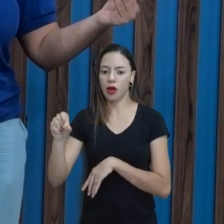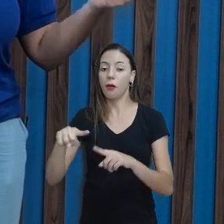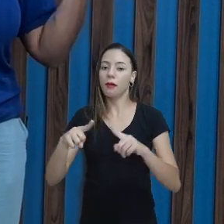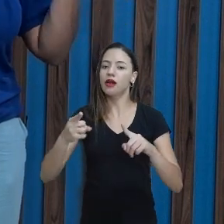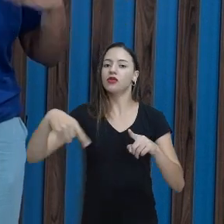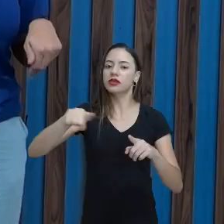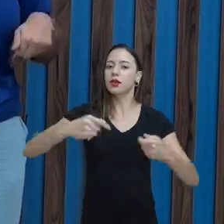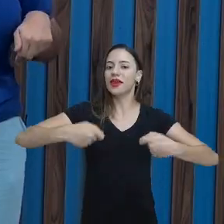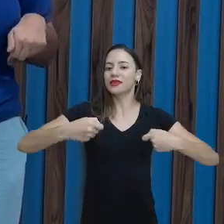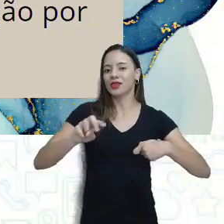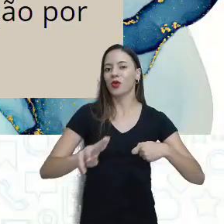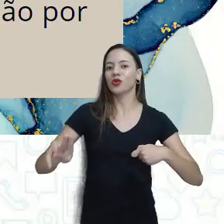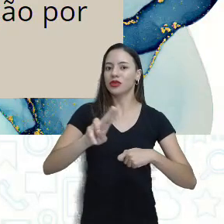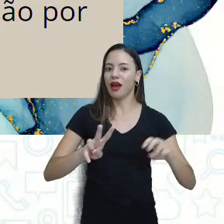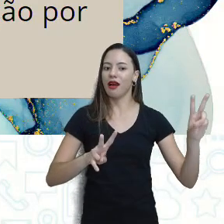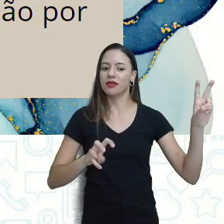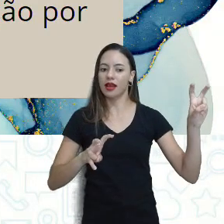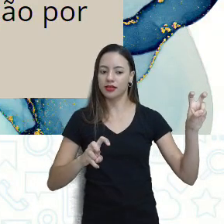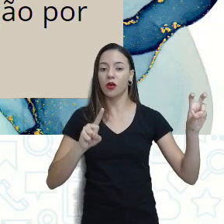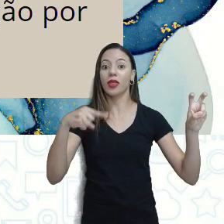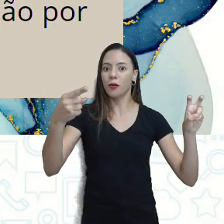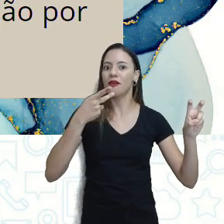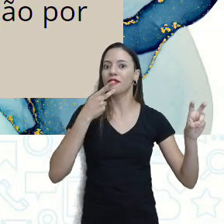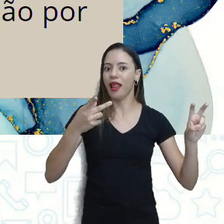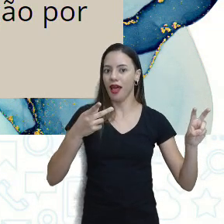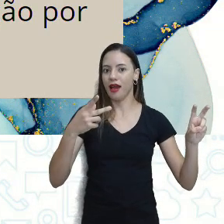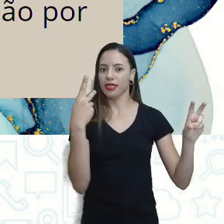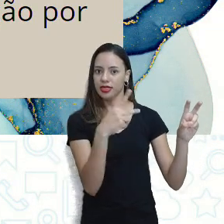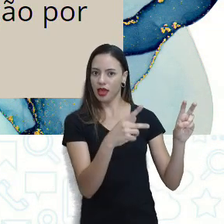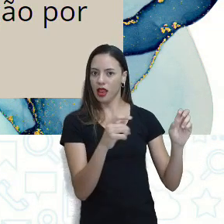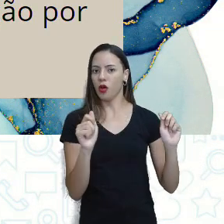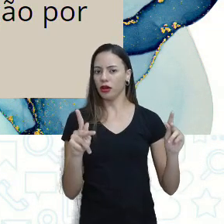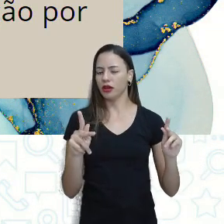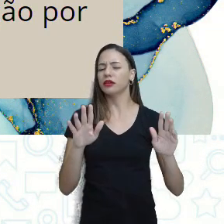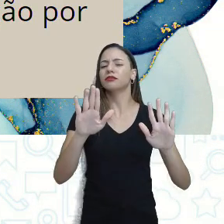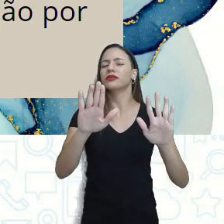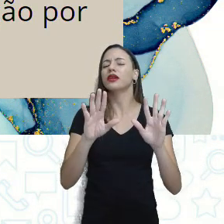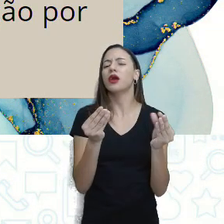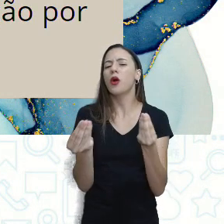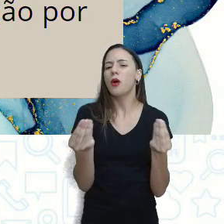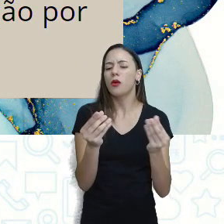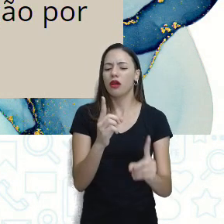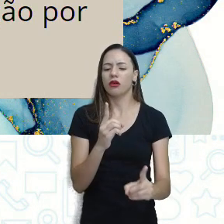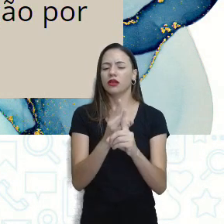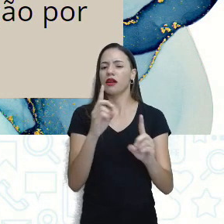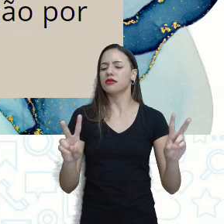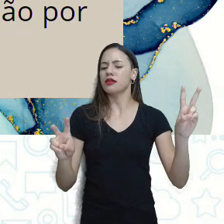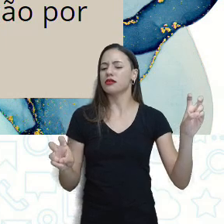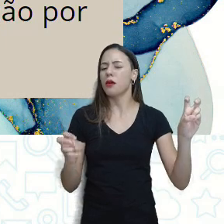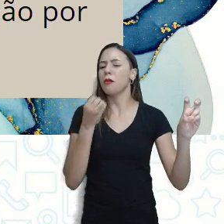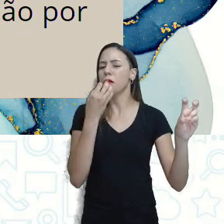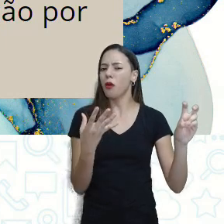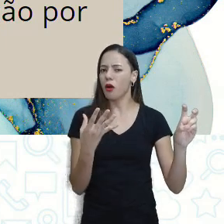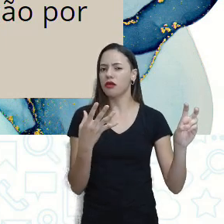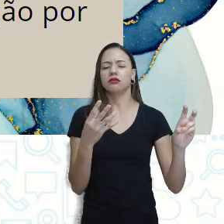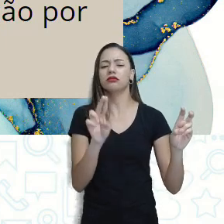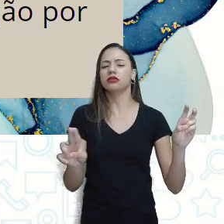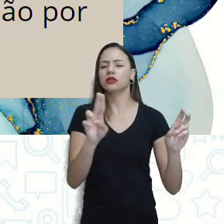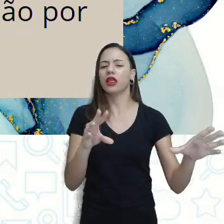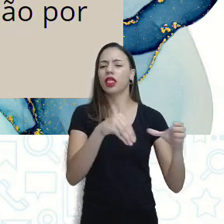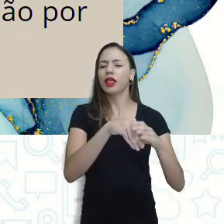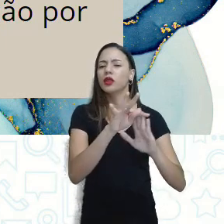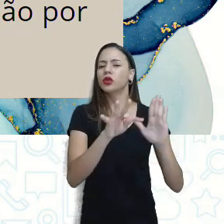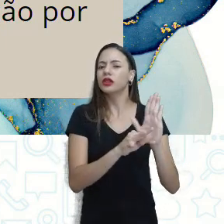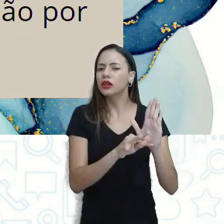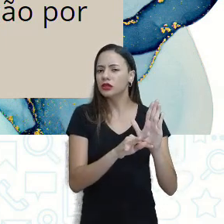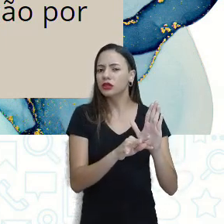tá? E aí, como encontrar boas citações para a redação? Olha, não